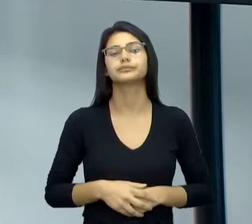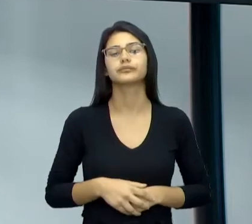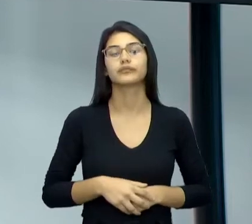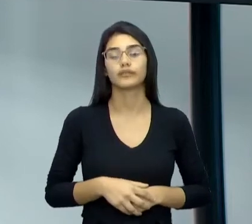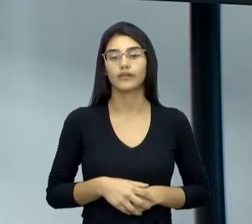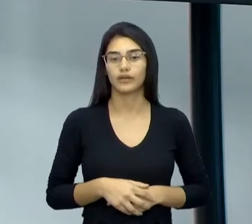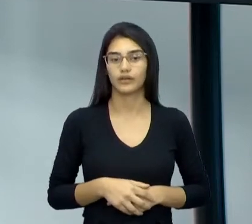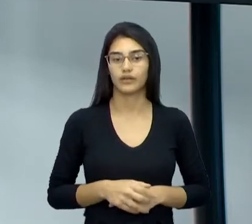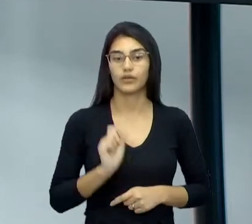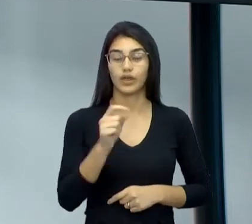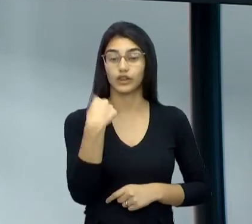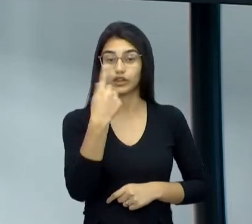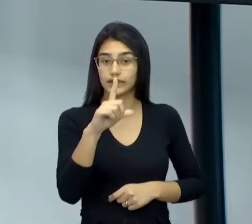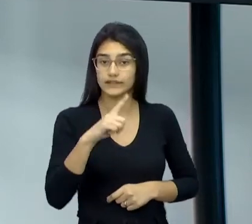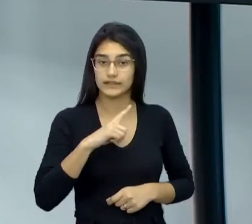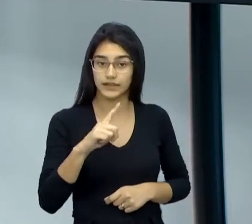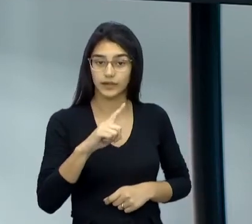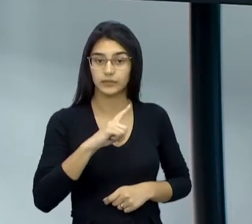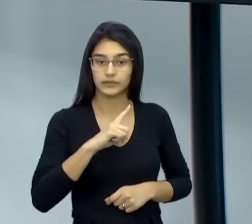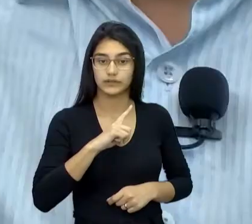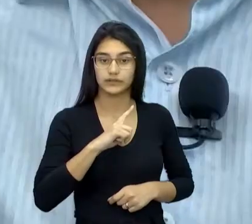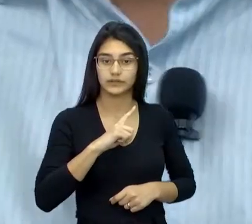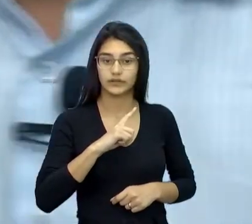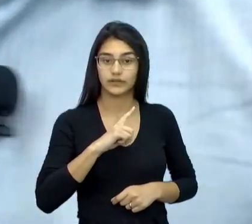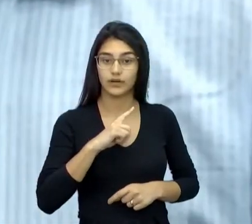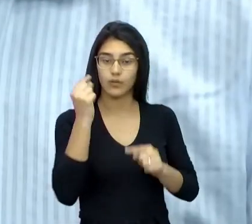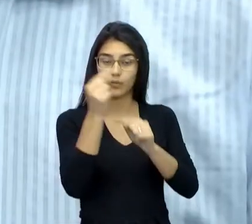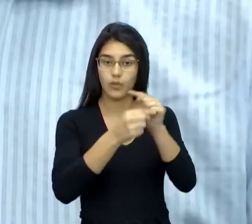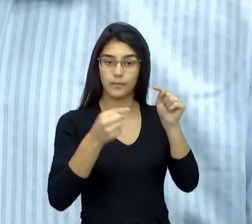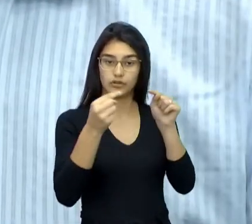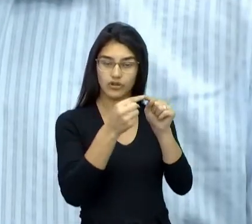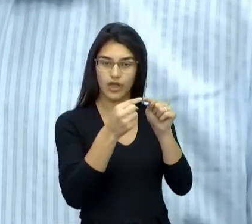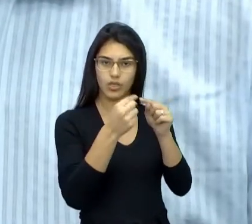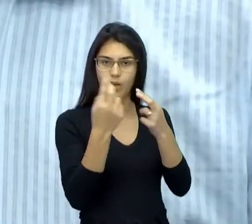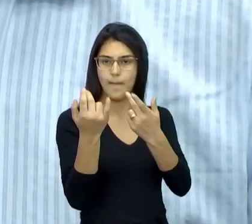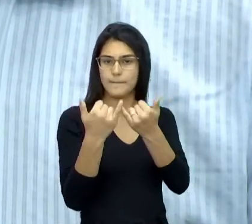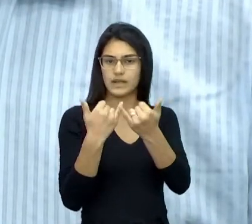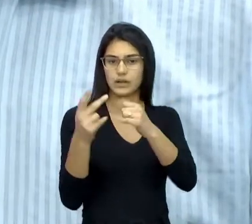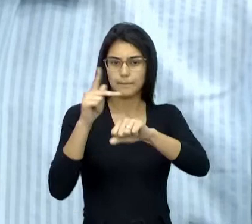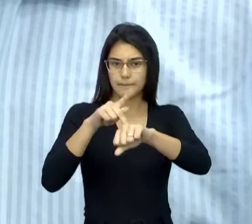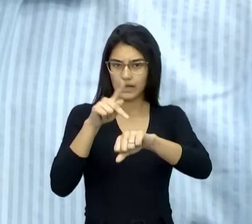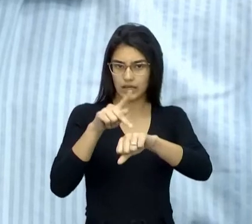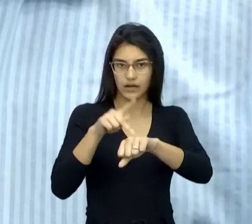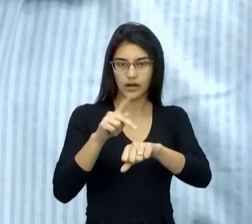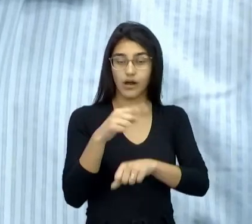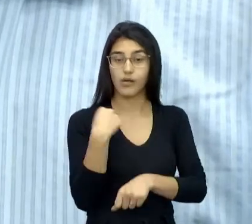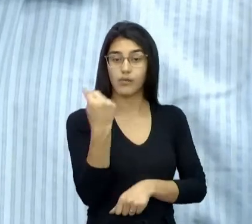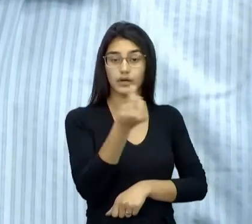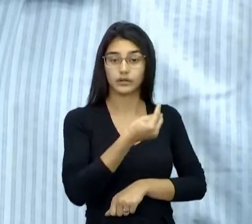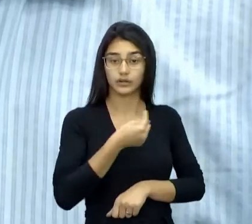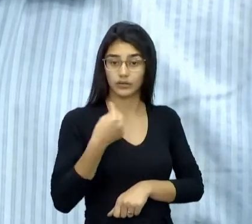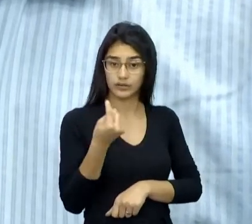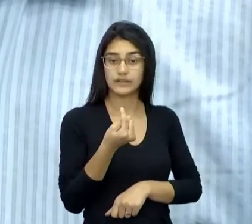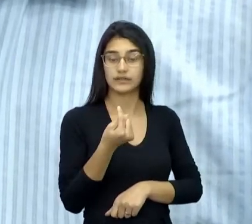que a gente tem um objeto desse, uma pedra, para nós,